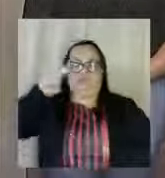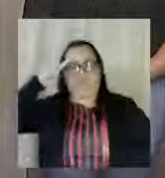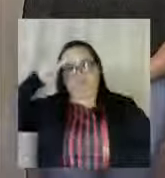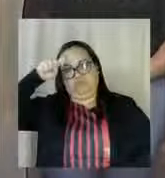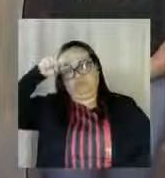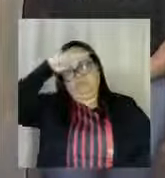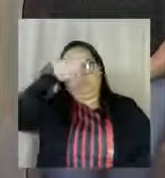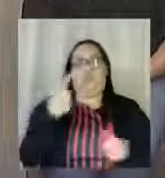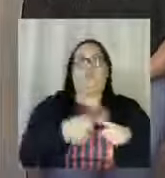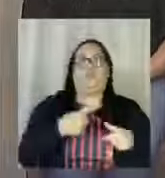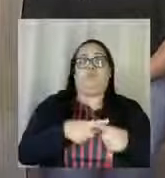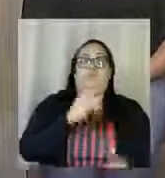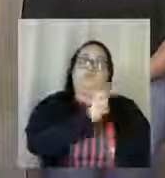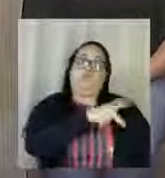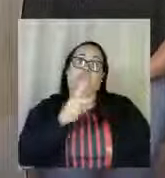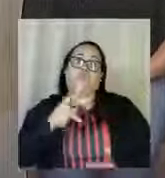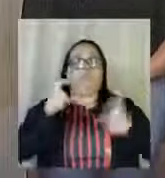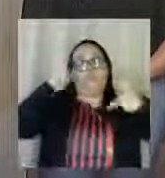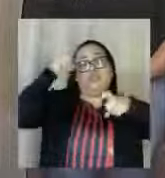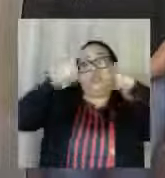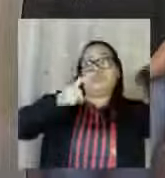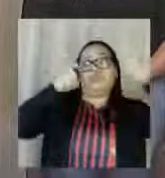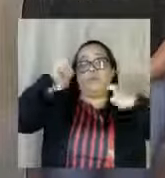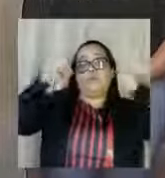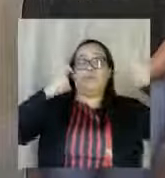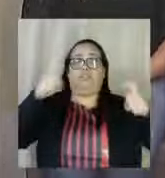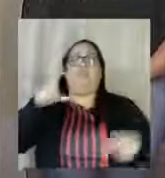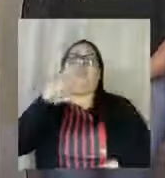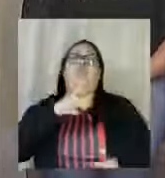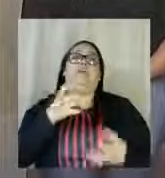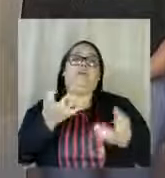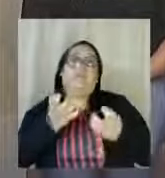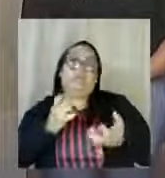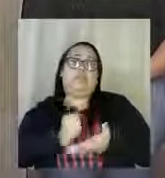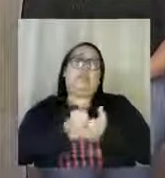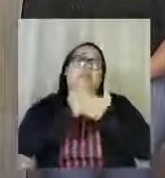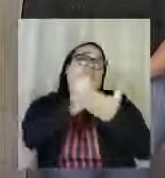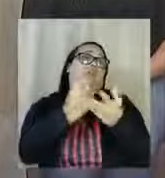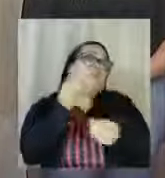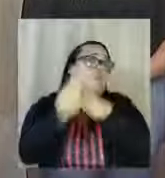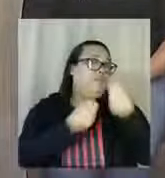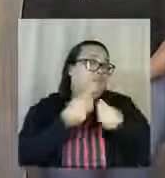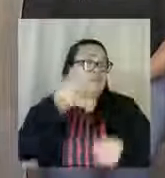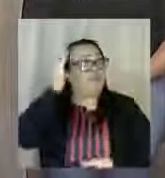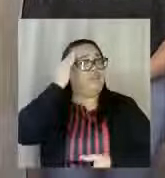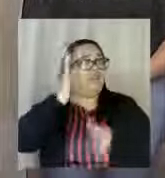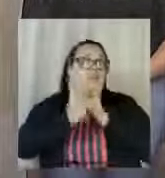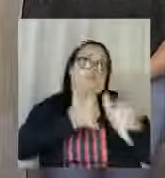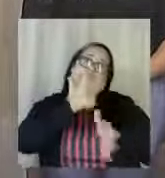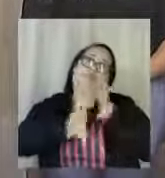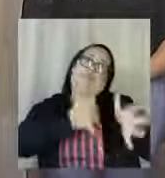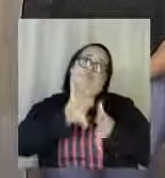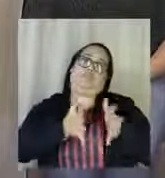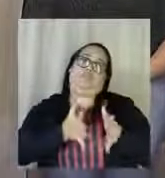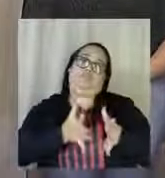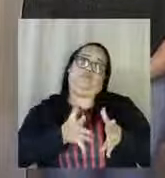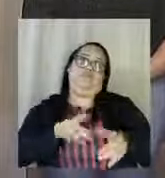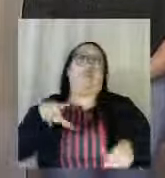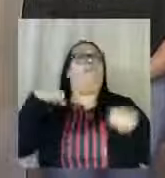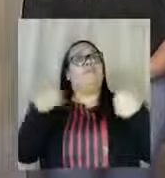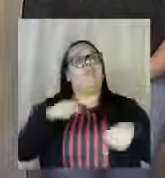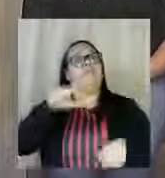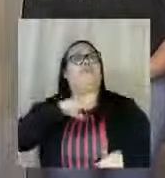Porque o professor se preocupava. Ele queria ajudar, mas como? Então, imagens,